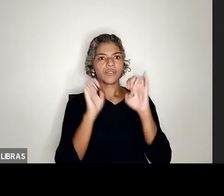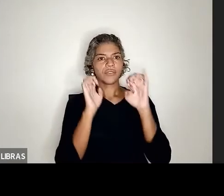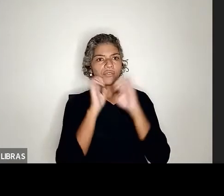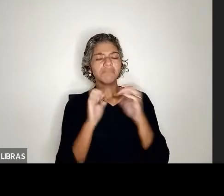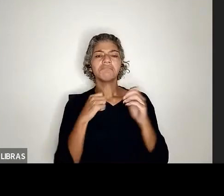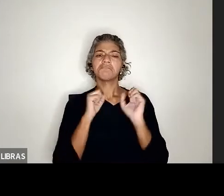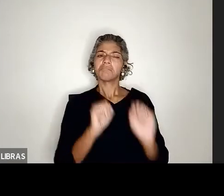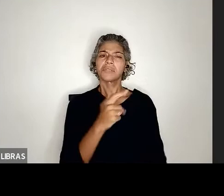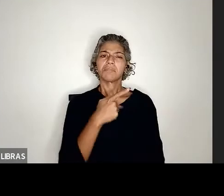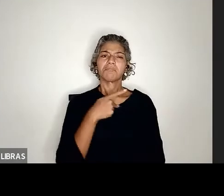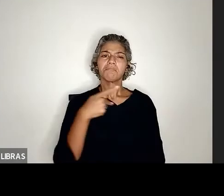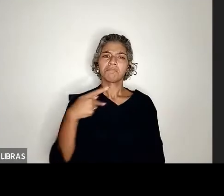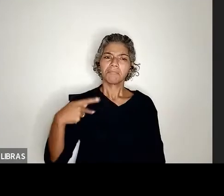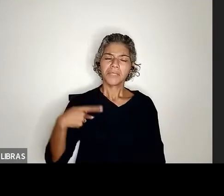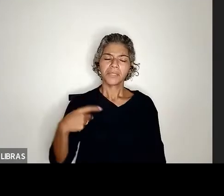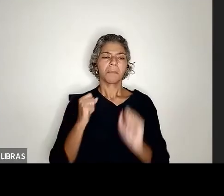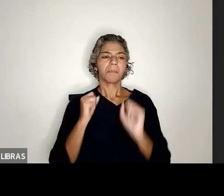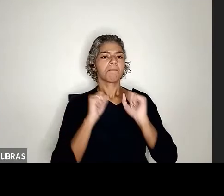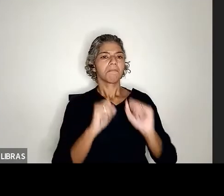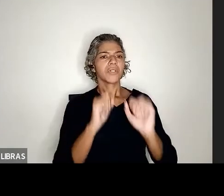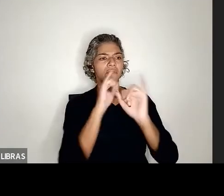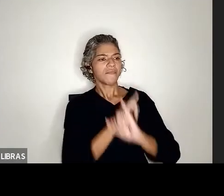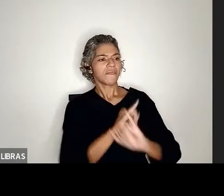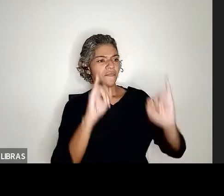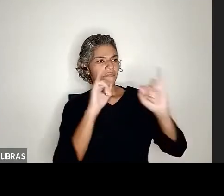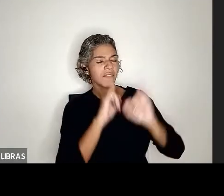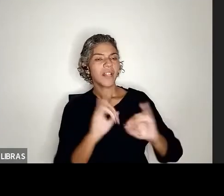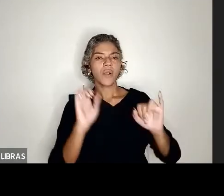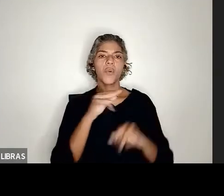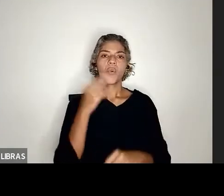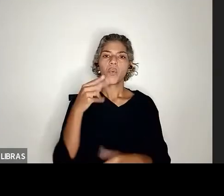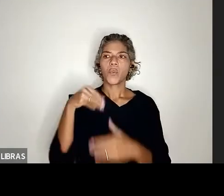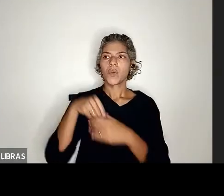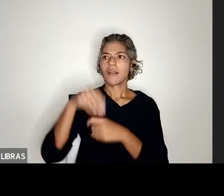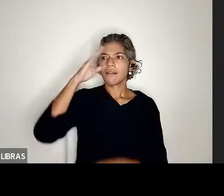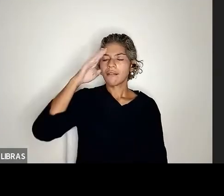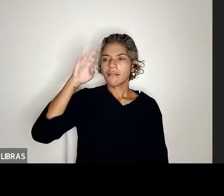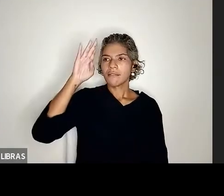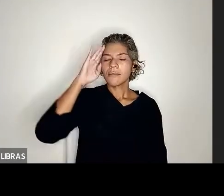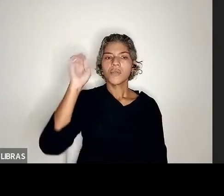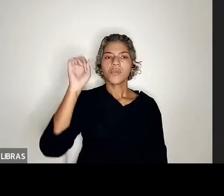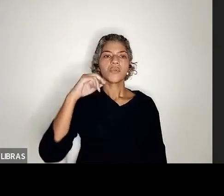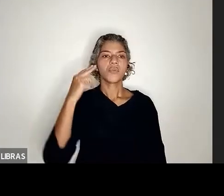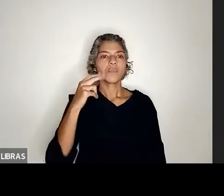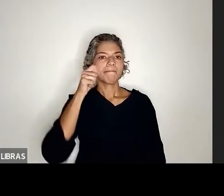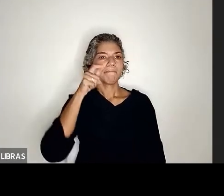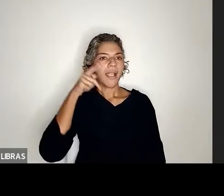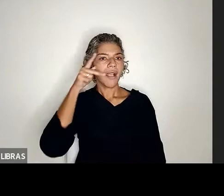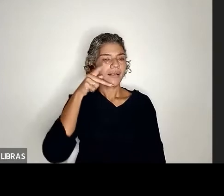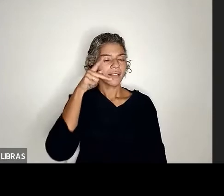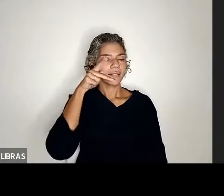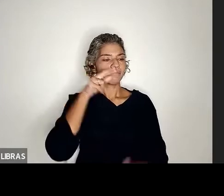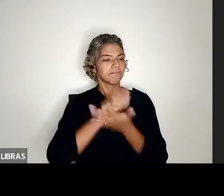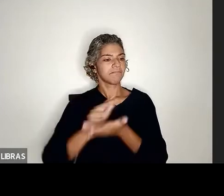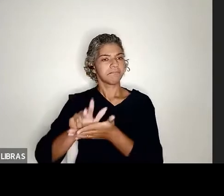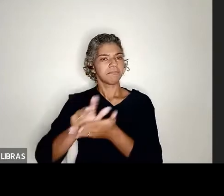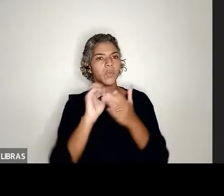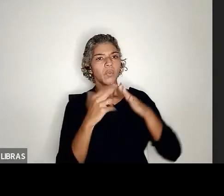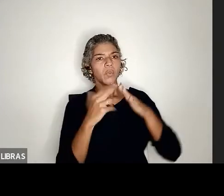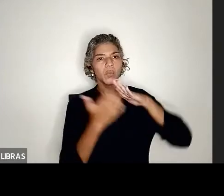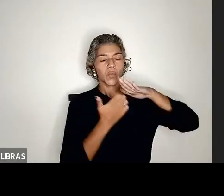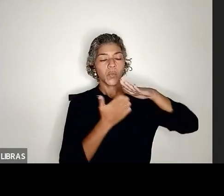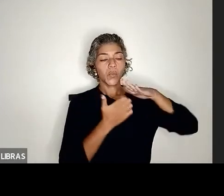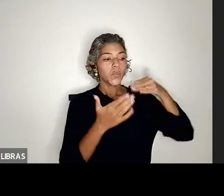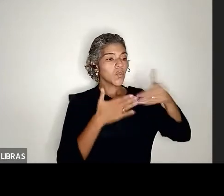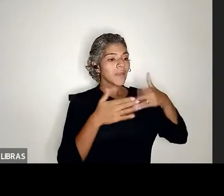elas possam, na academia, no parlamento, né, que as mulheres ocupem, nas empresas, que as mulheres ocupem as